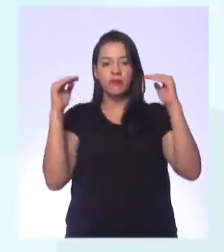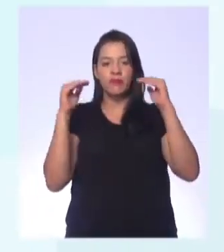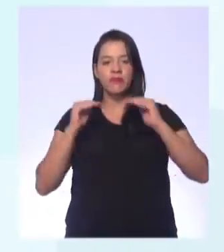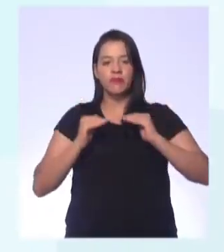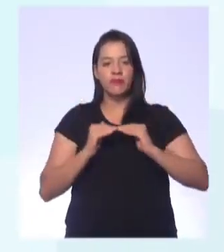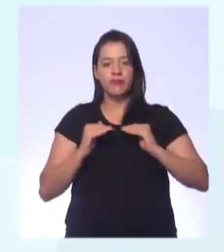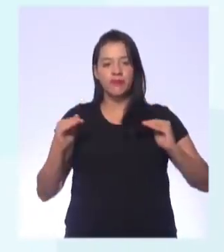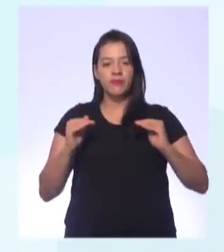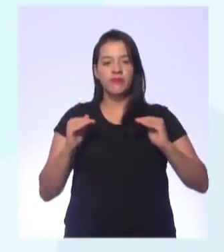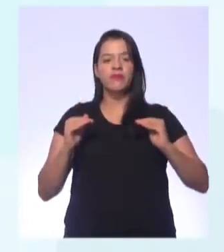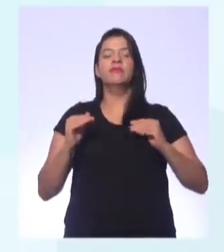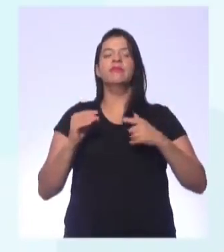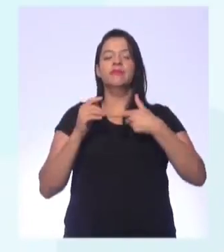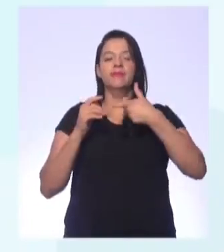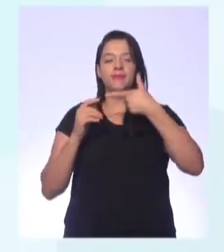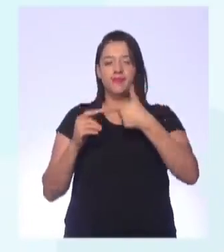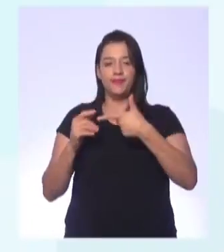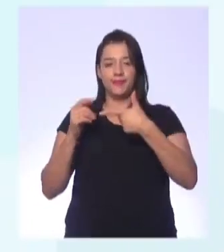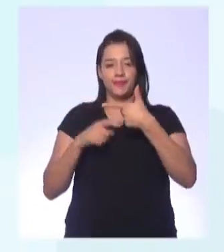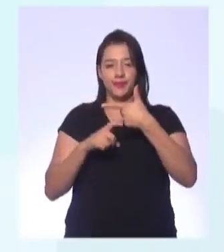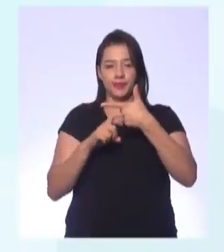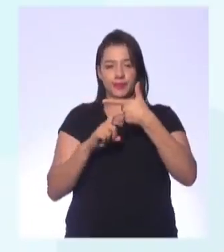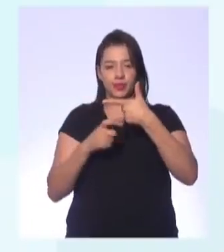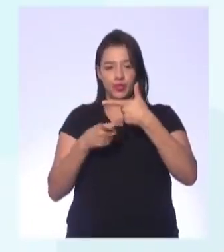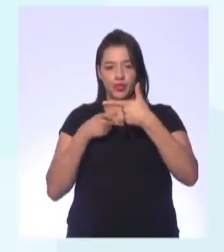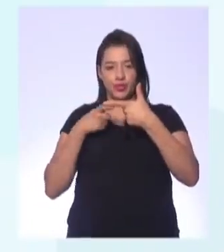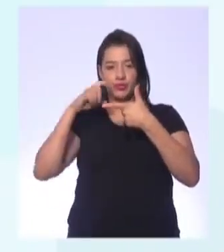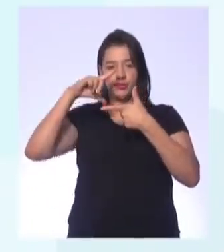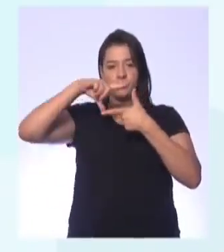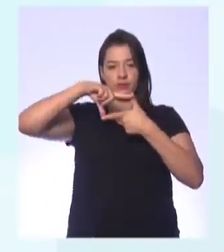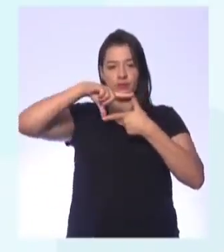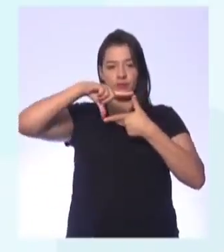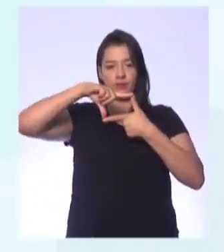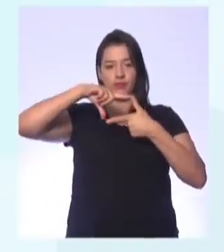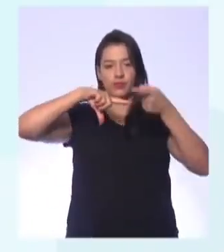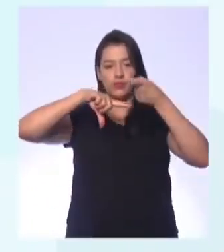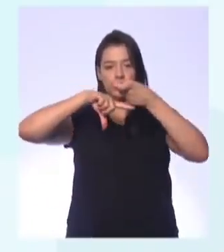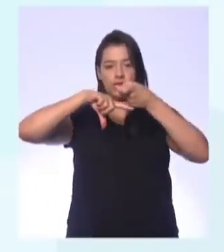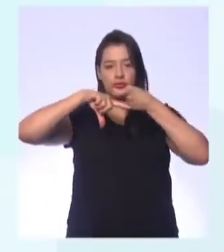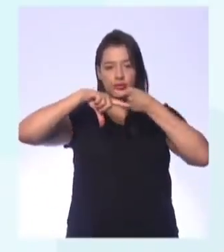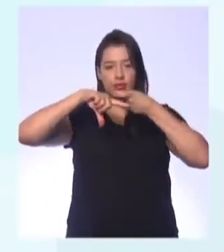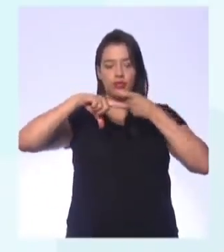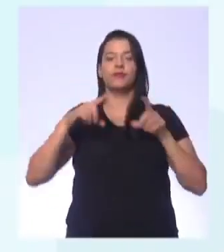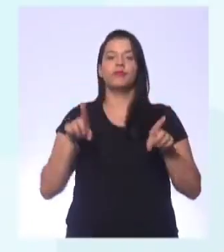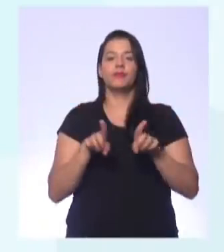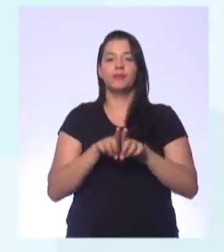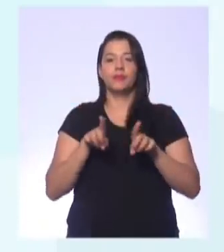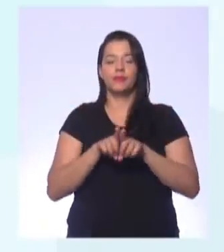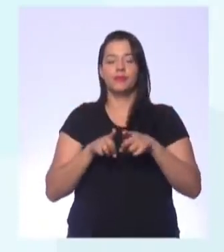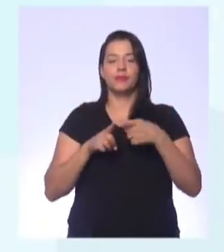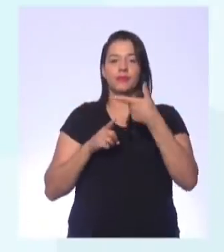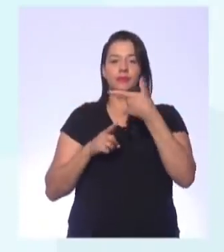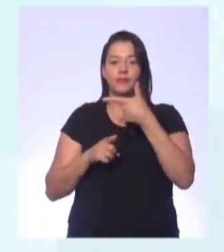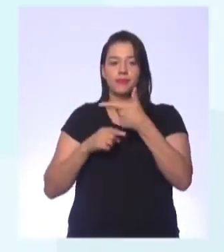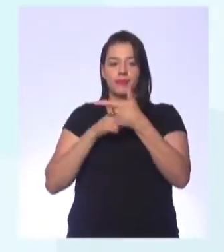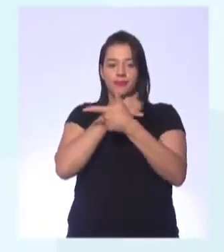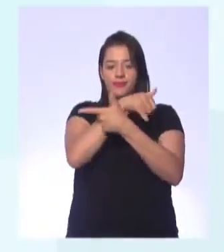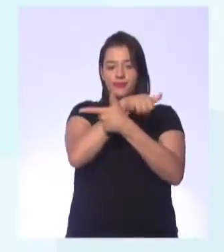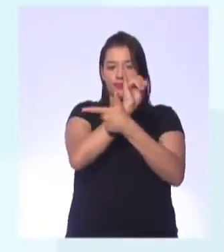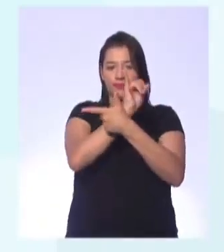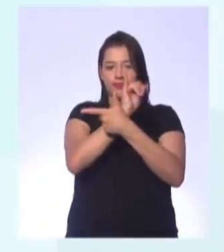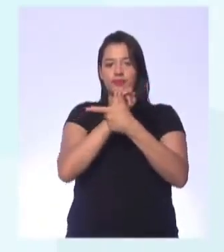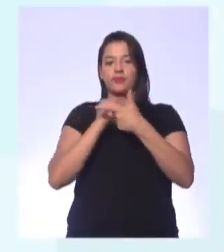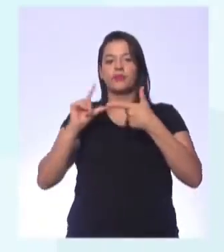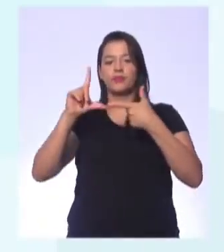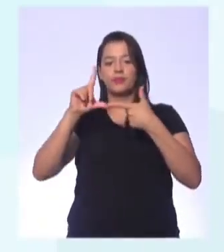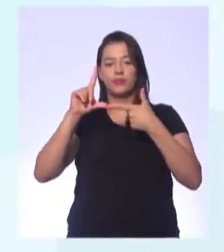lado aqui também é x o mesmo tamanho Beleza se esse lado aqui ó é y então do outro lado Obrigatoriamente é